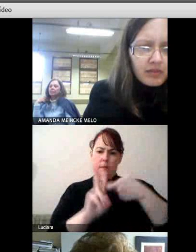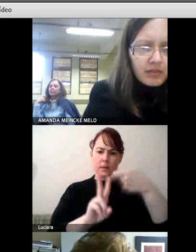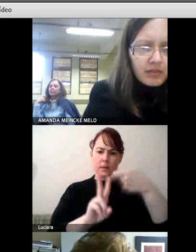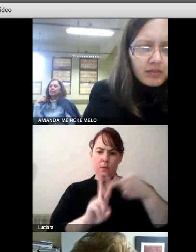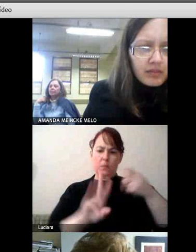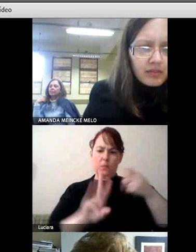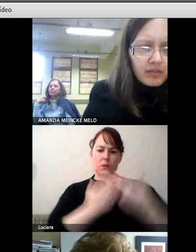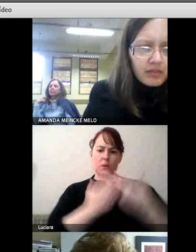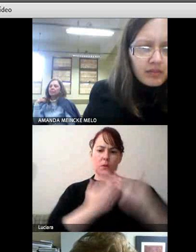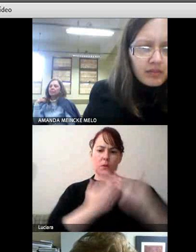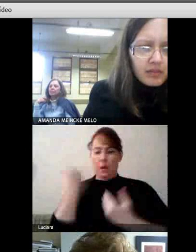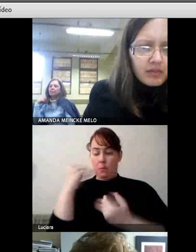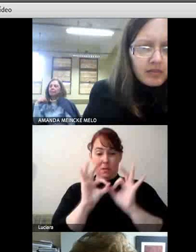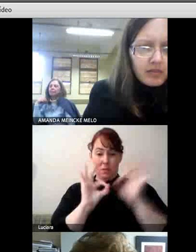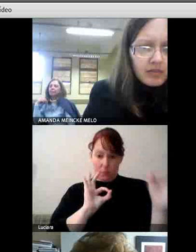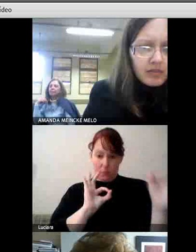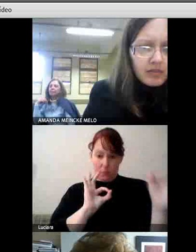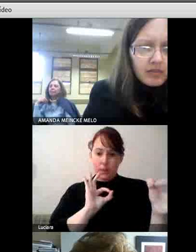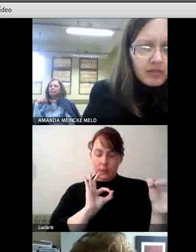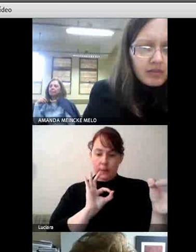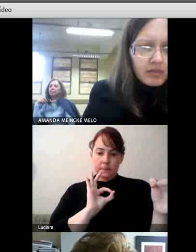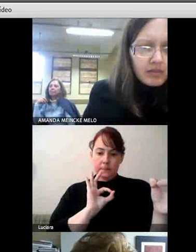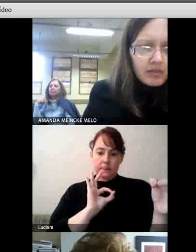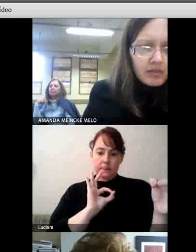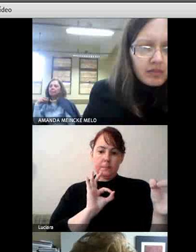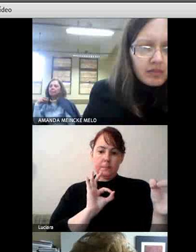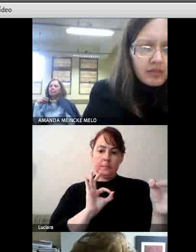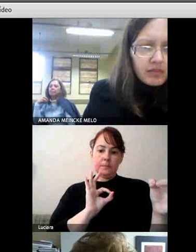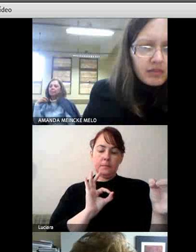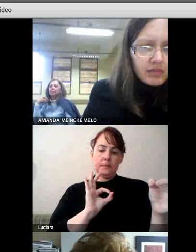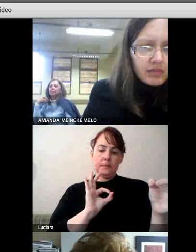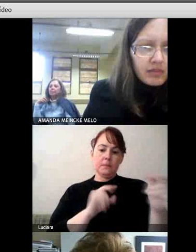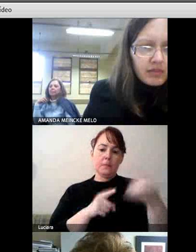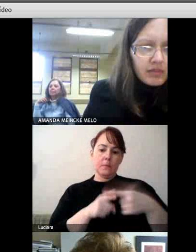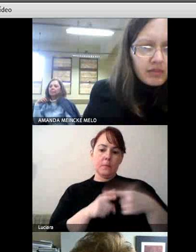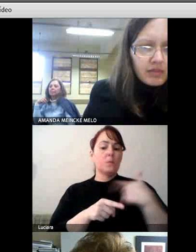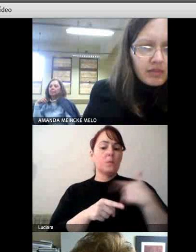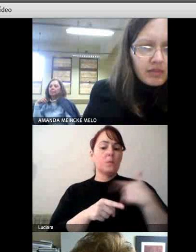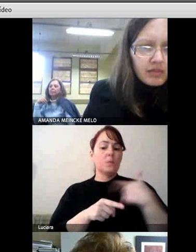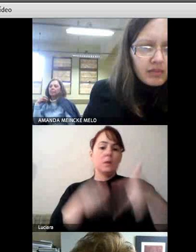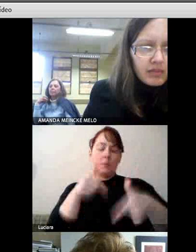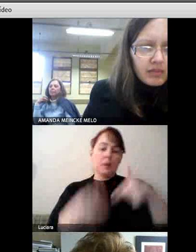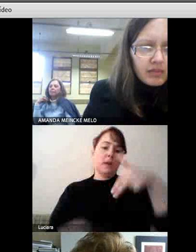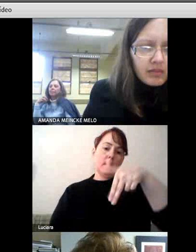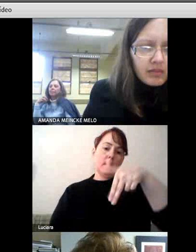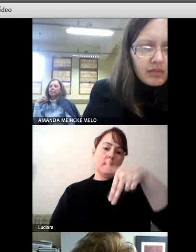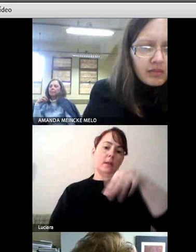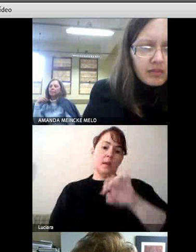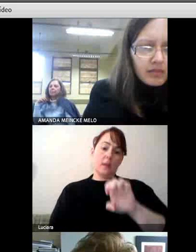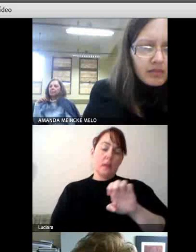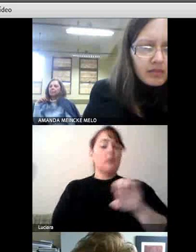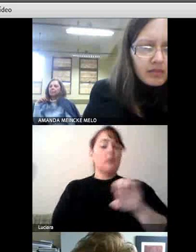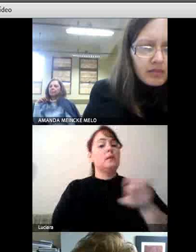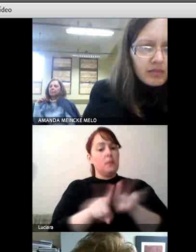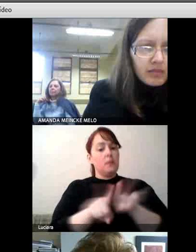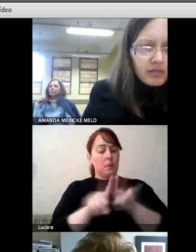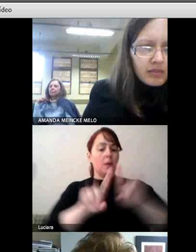tá. Mas Maria indica assim, como levar as TICs aos professores que ainda